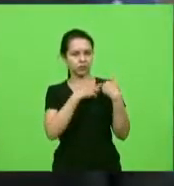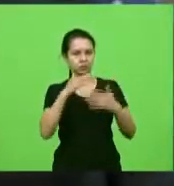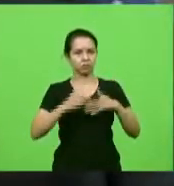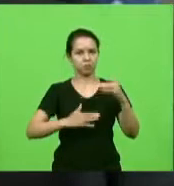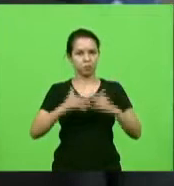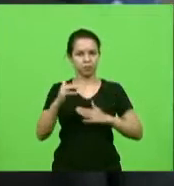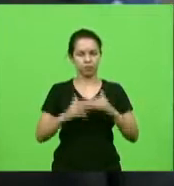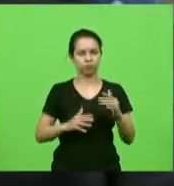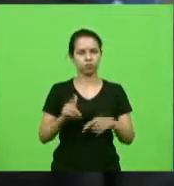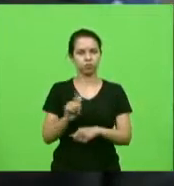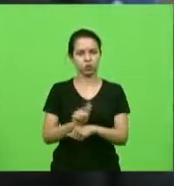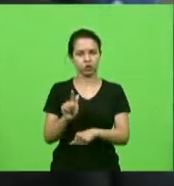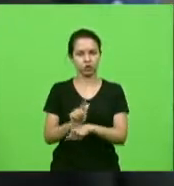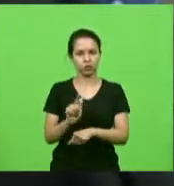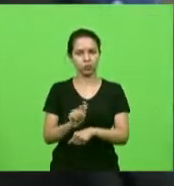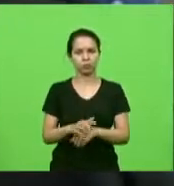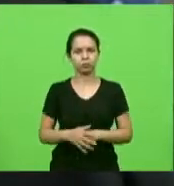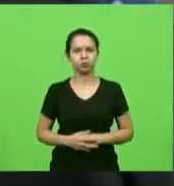sua gestão.